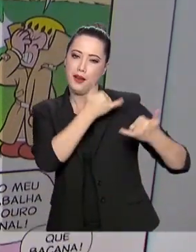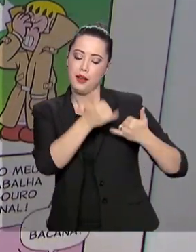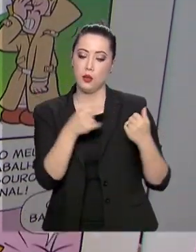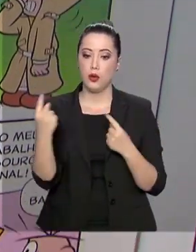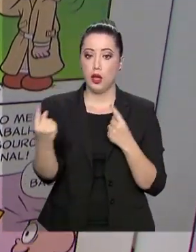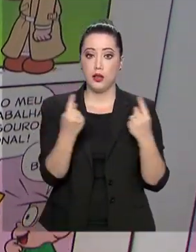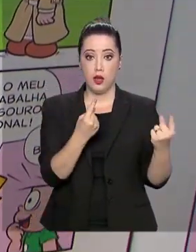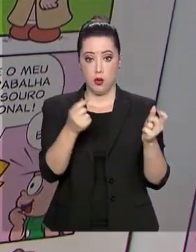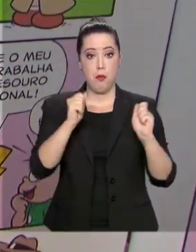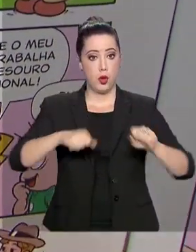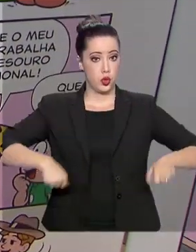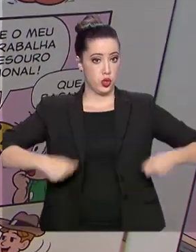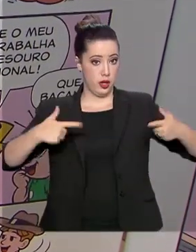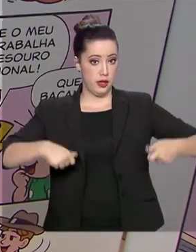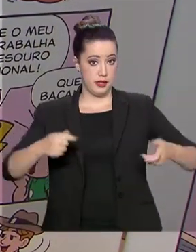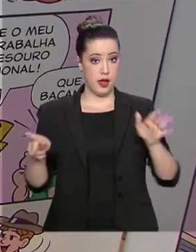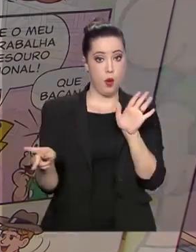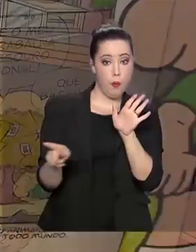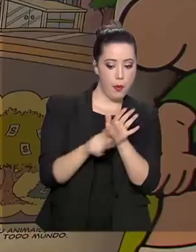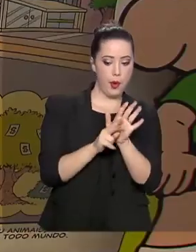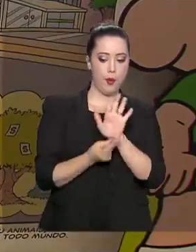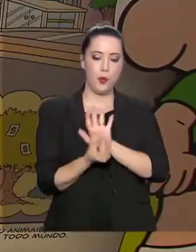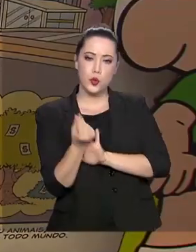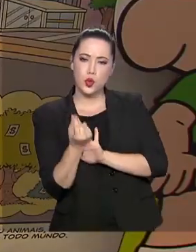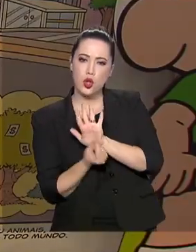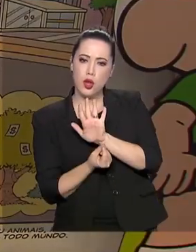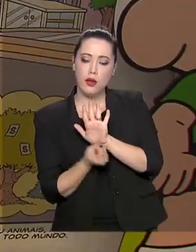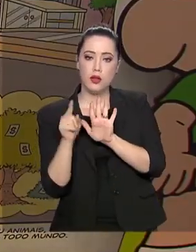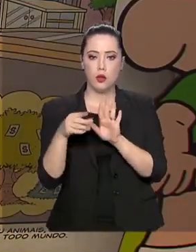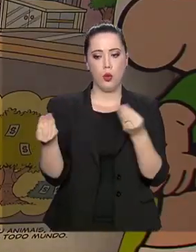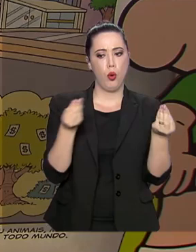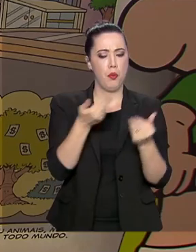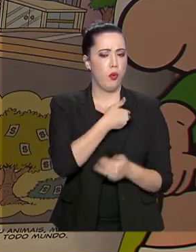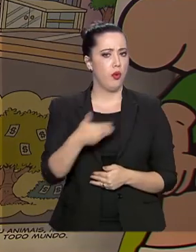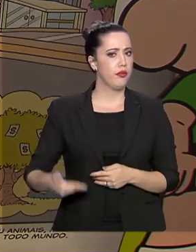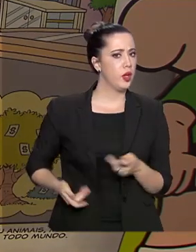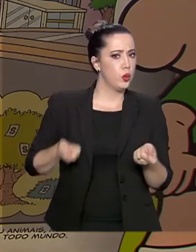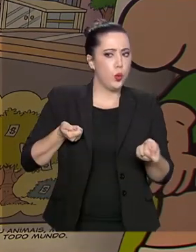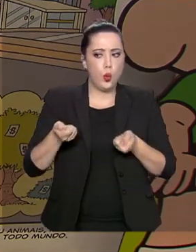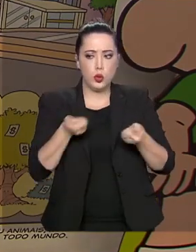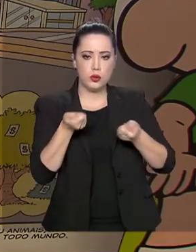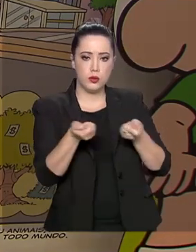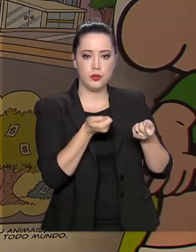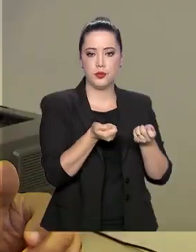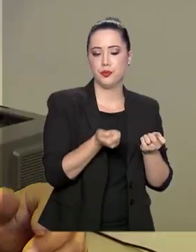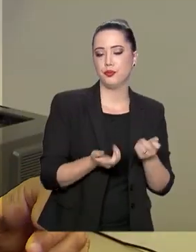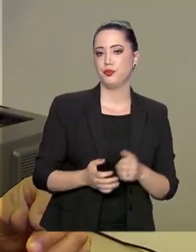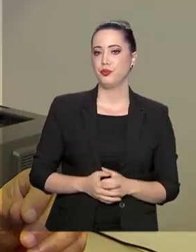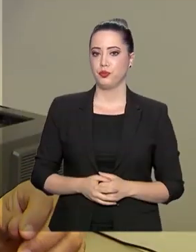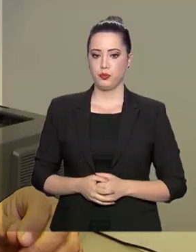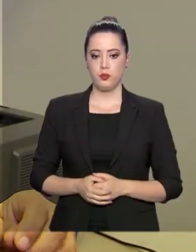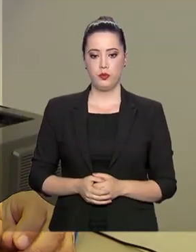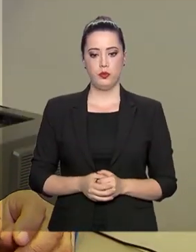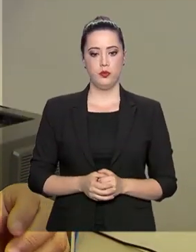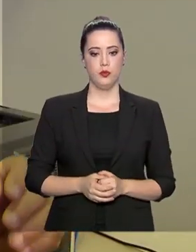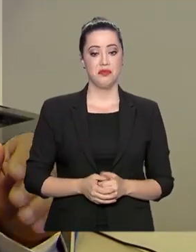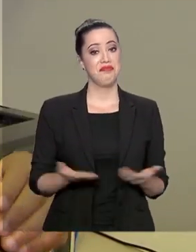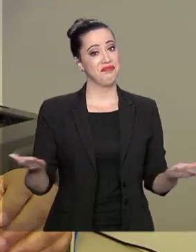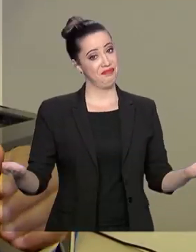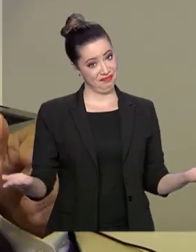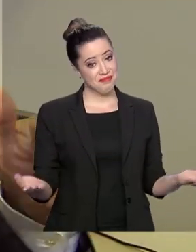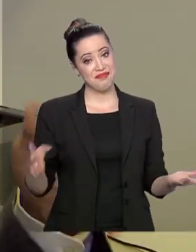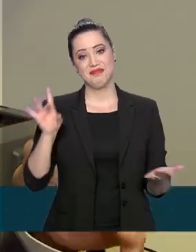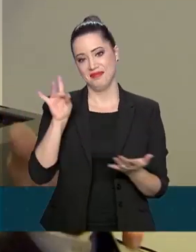cada um pode gastar seu próprio dinheiro e como o governo faz para equilibrar as contas do país. É realmente uma